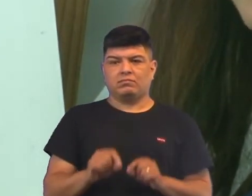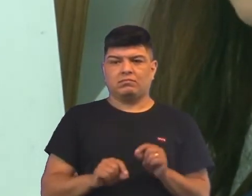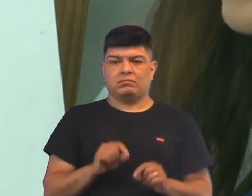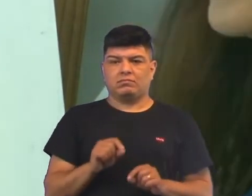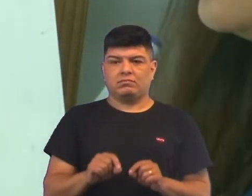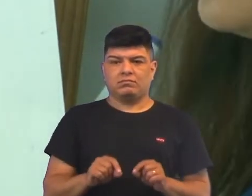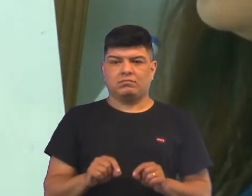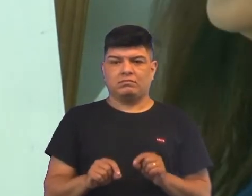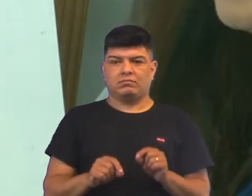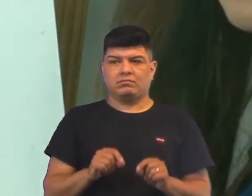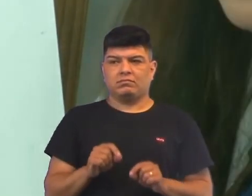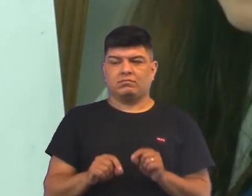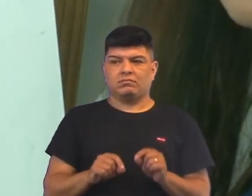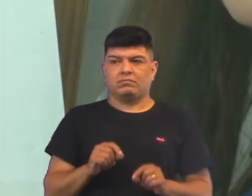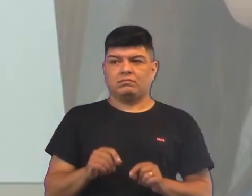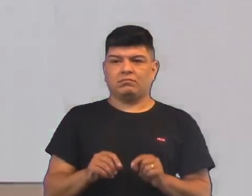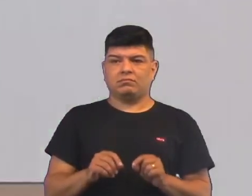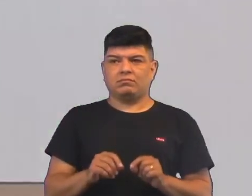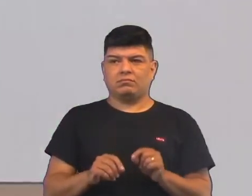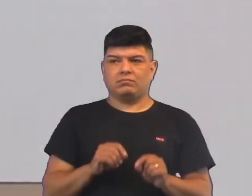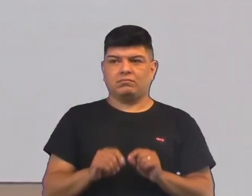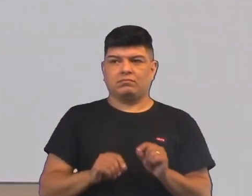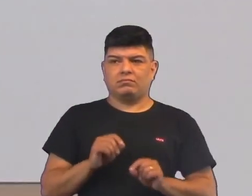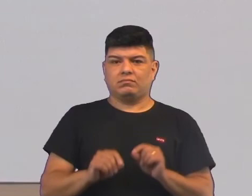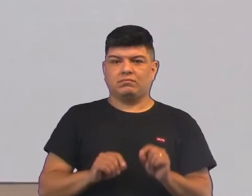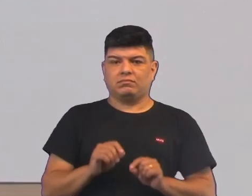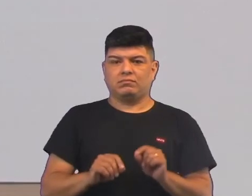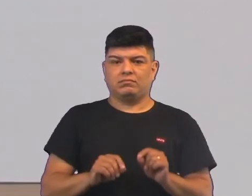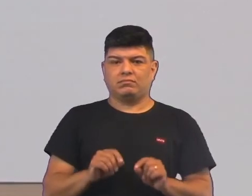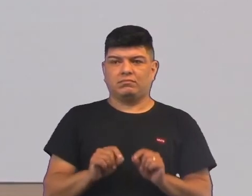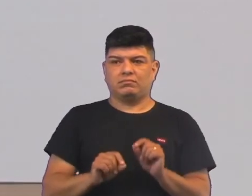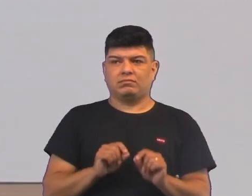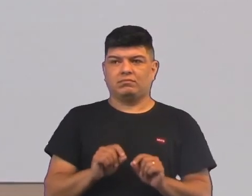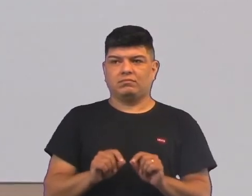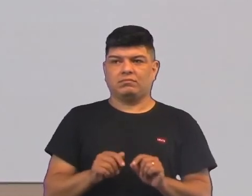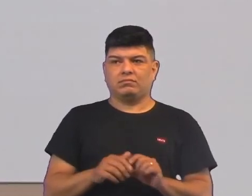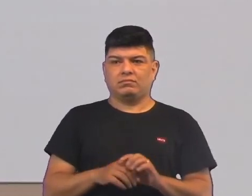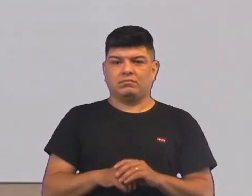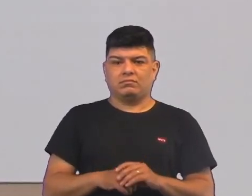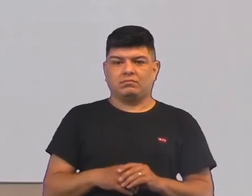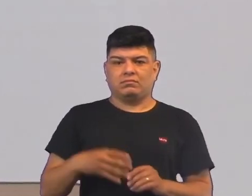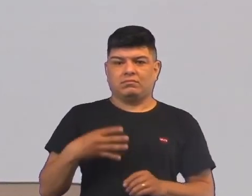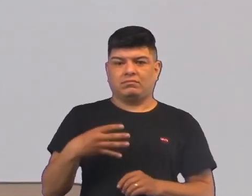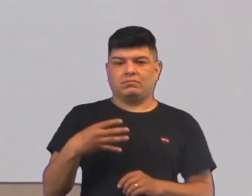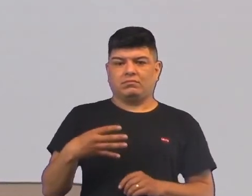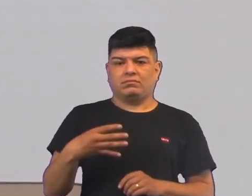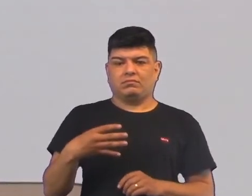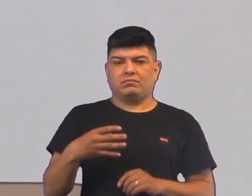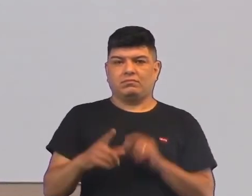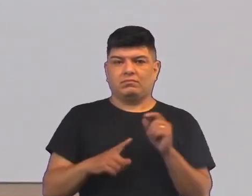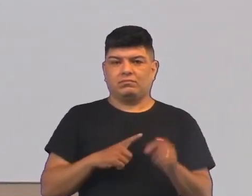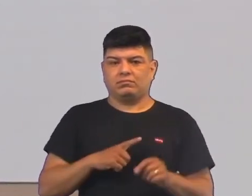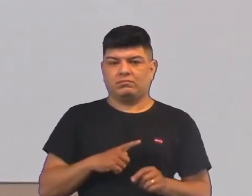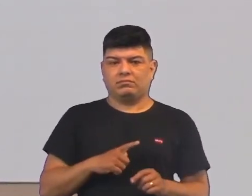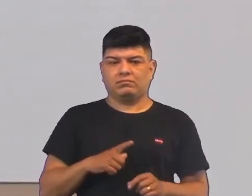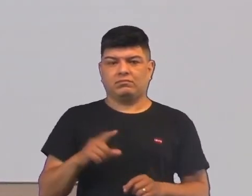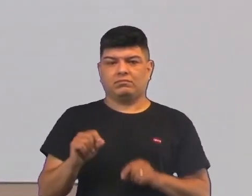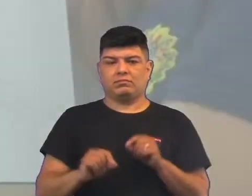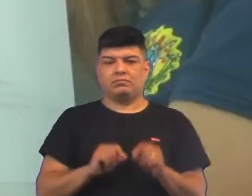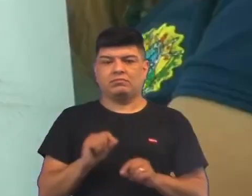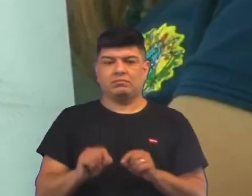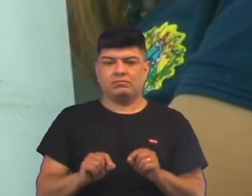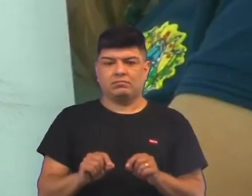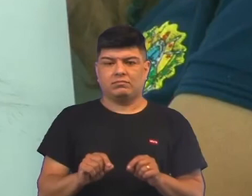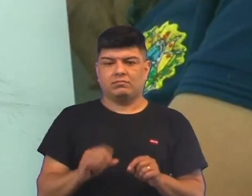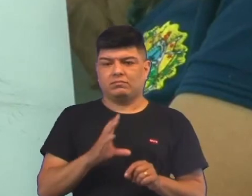esse quadrilátero aqui, ó, acompanhando aqui comigo, por favor, ó. Esse quadrilátero, ele tem 4 lados,